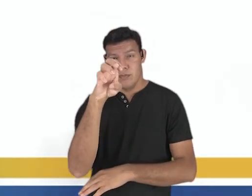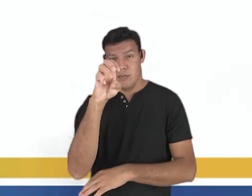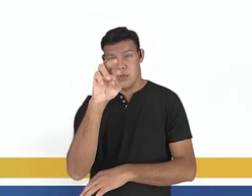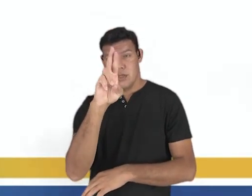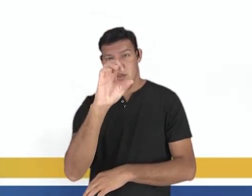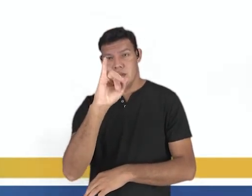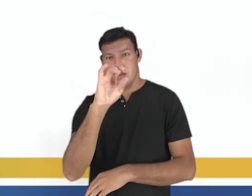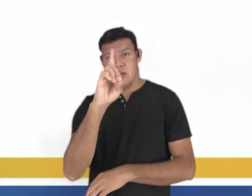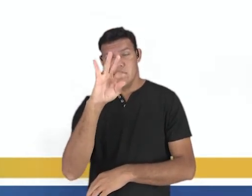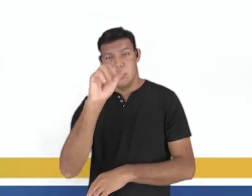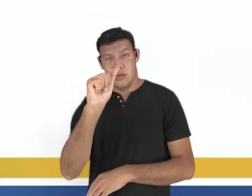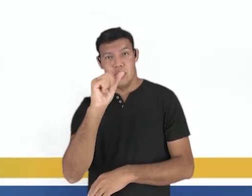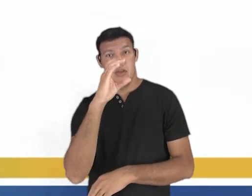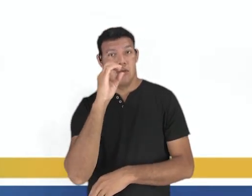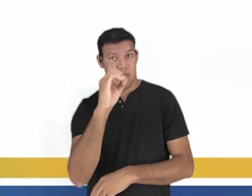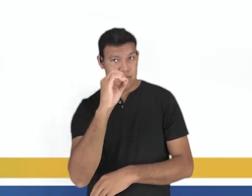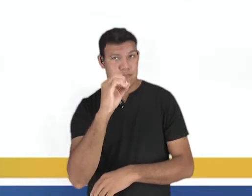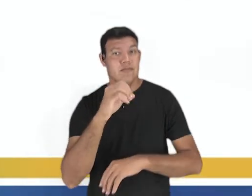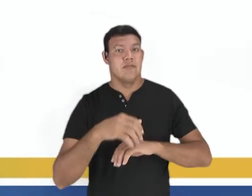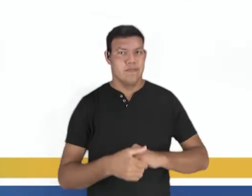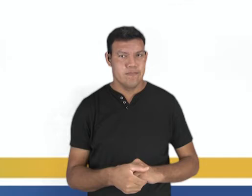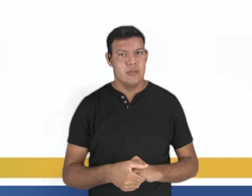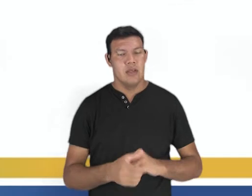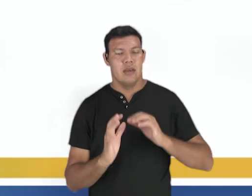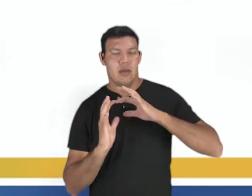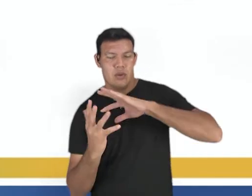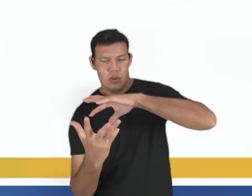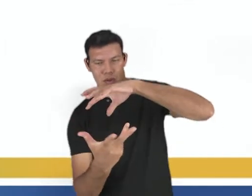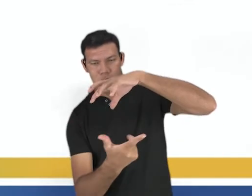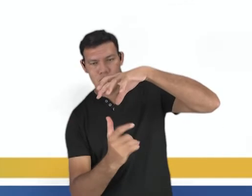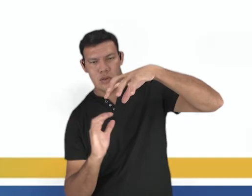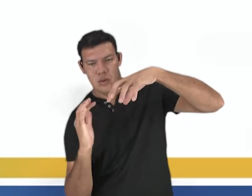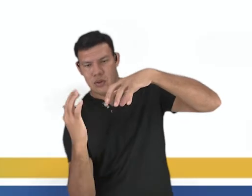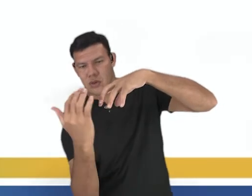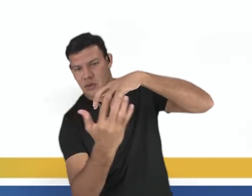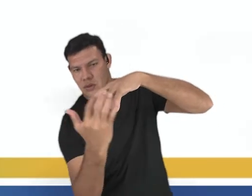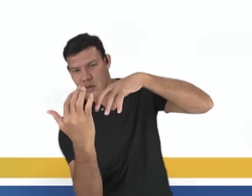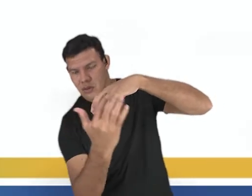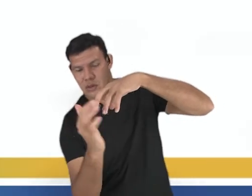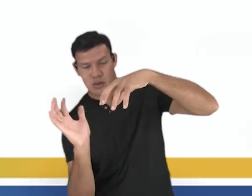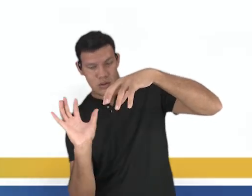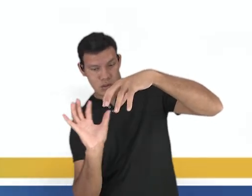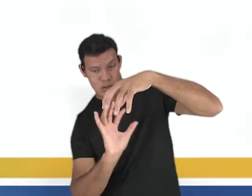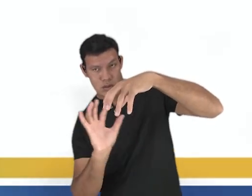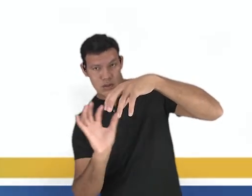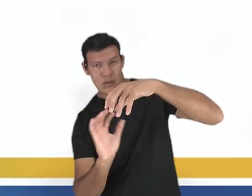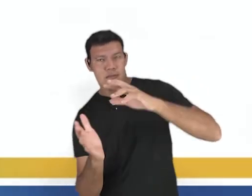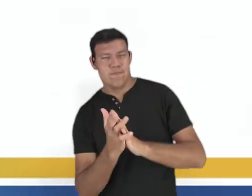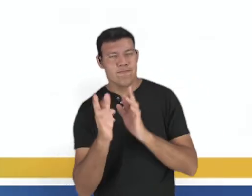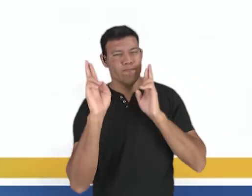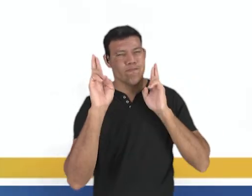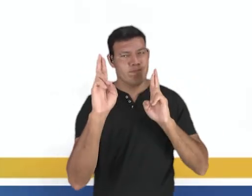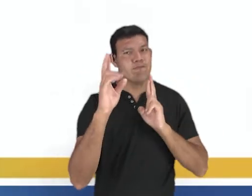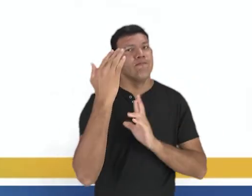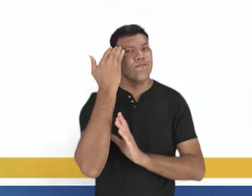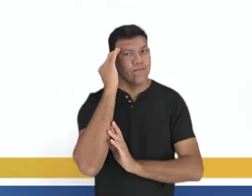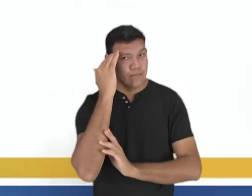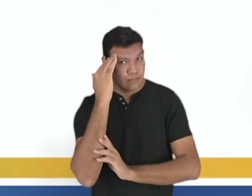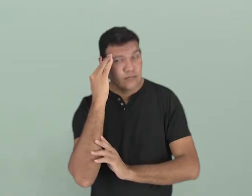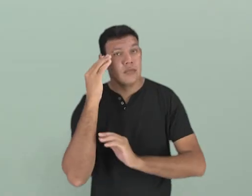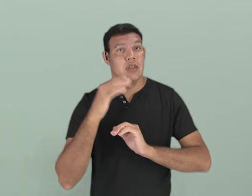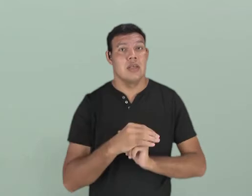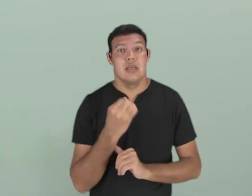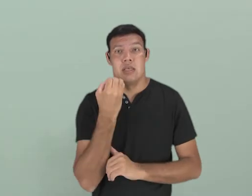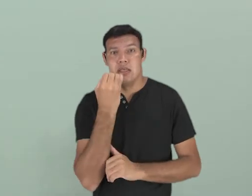eles fizeram essa divisão oriental e ocidental, tá certo? Eu espero que vocês tenham compreendido até aqui, mas